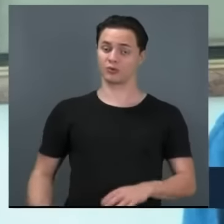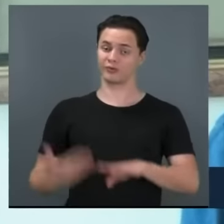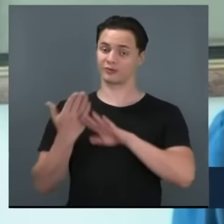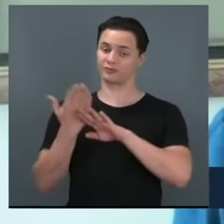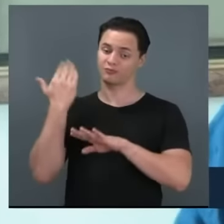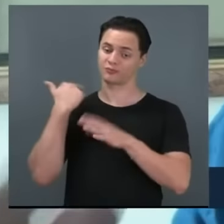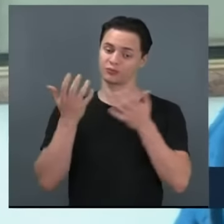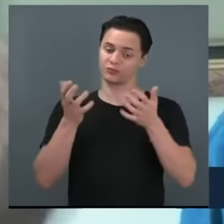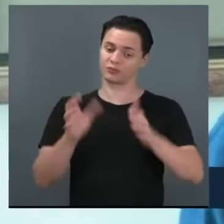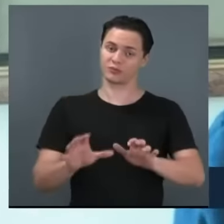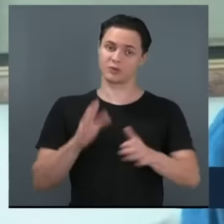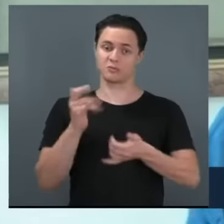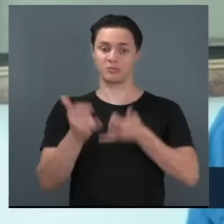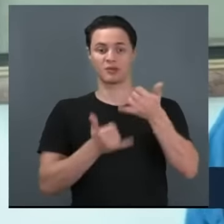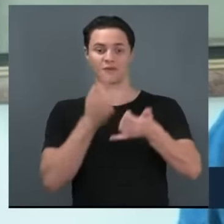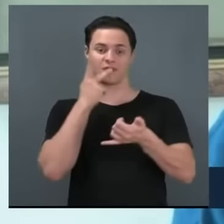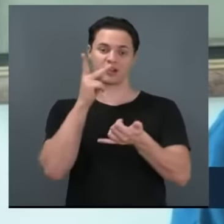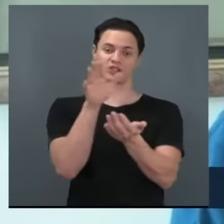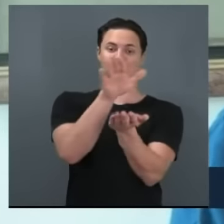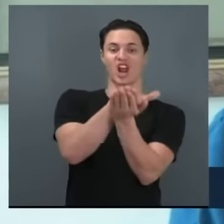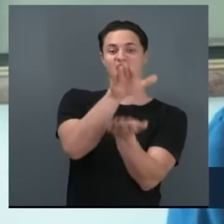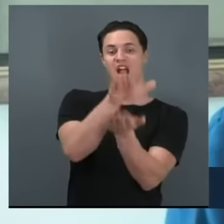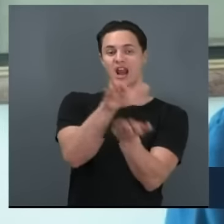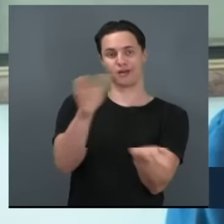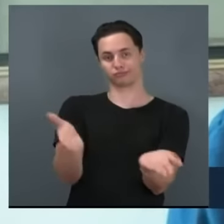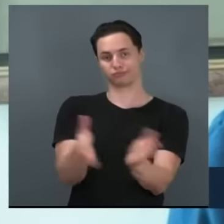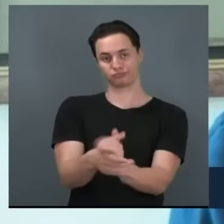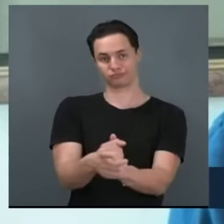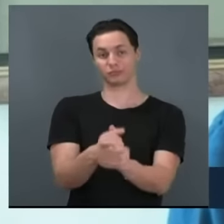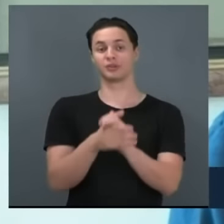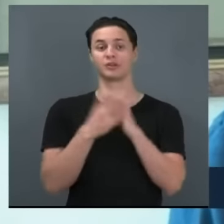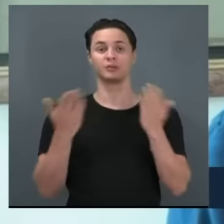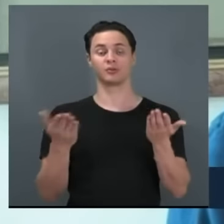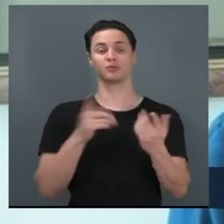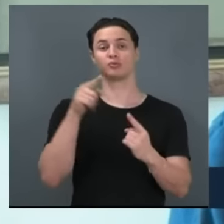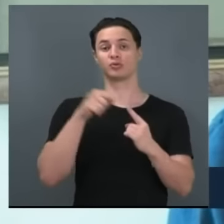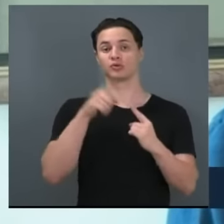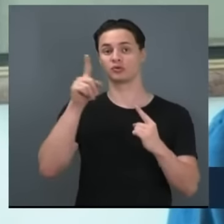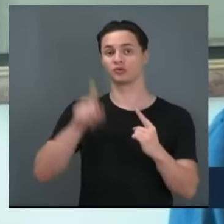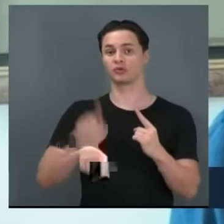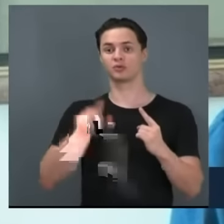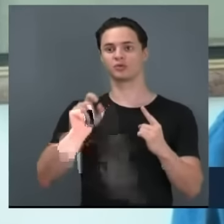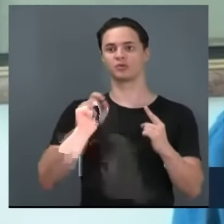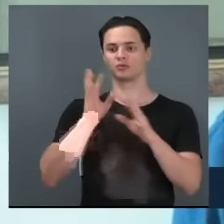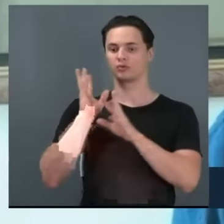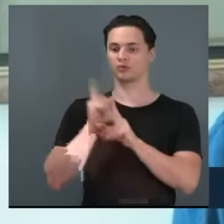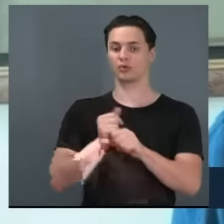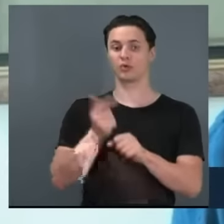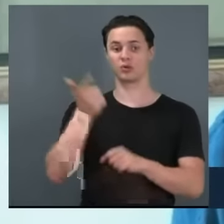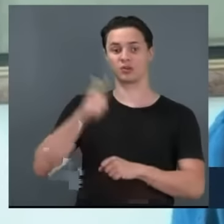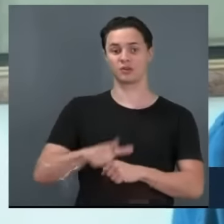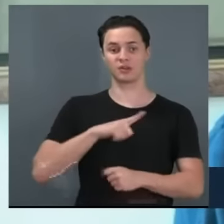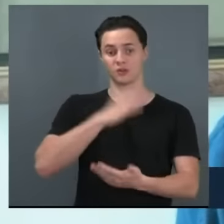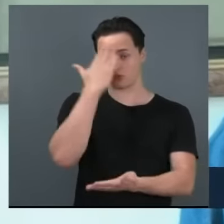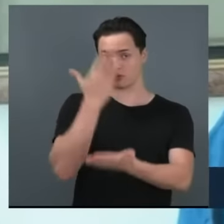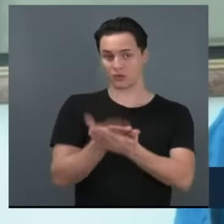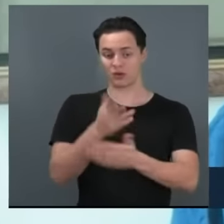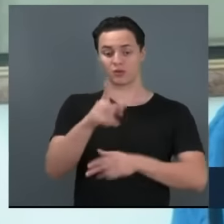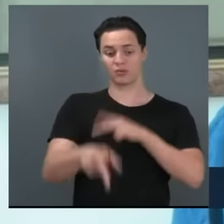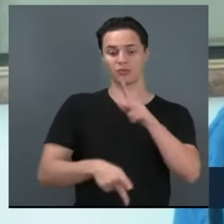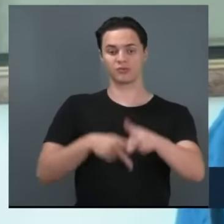queria, brincava até de jacaré. Ela com o objetivo de retomar a confiança da população na